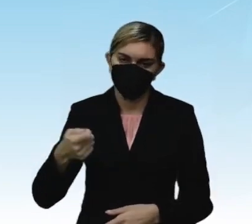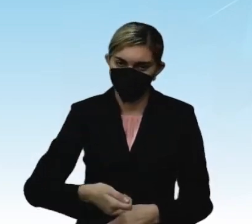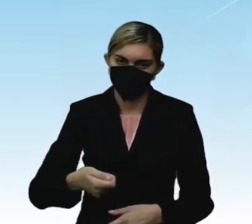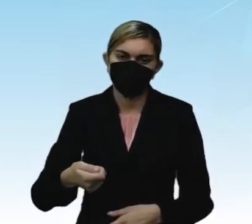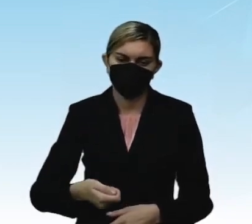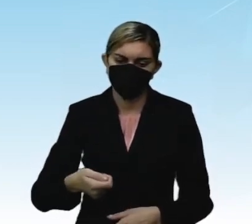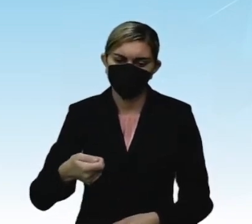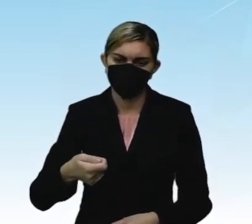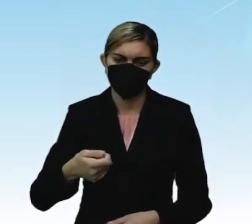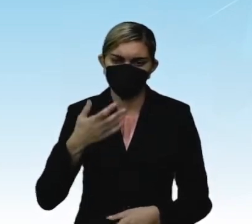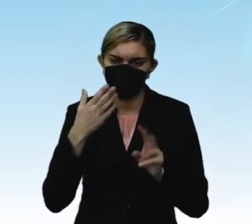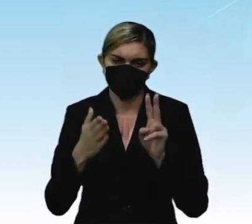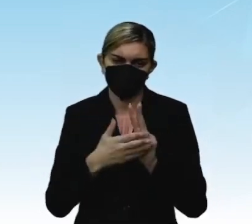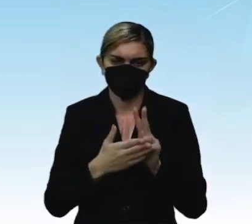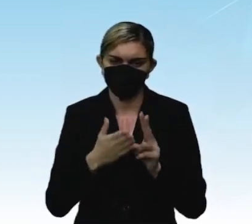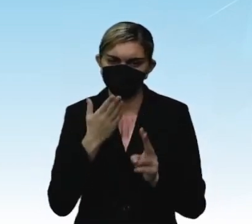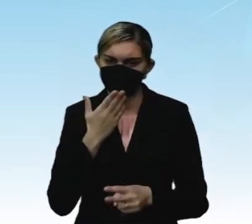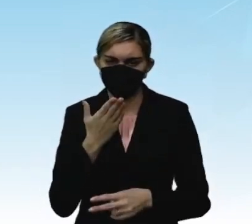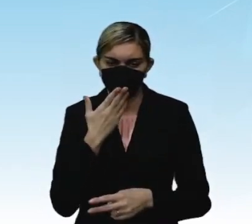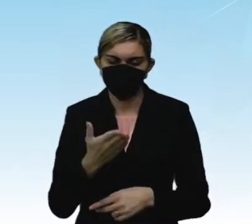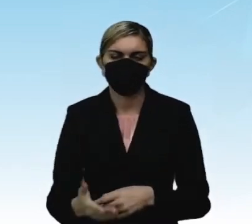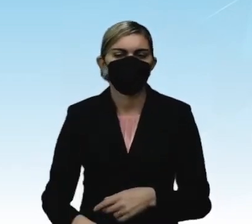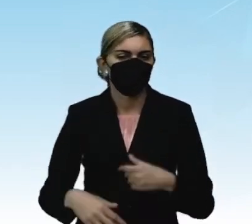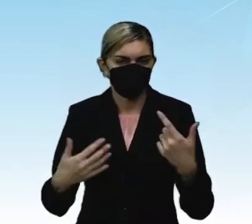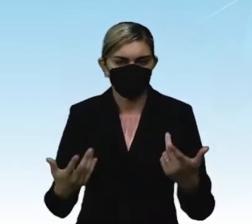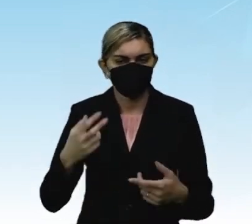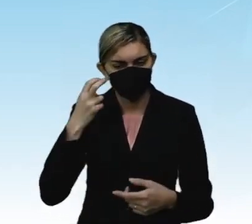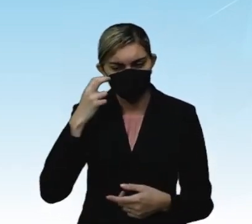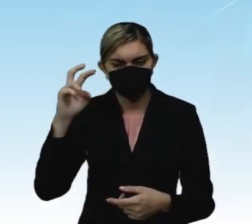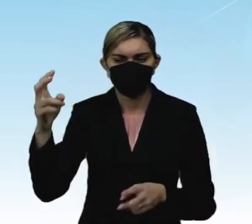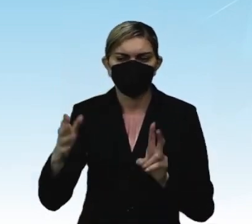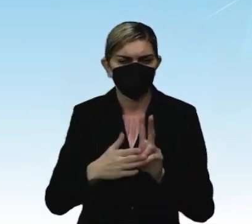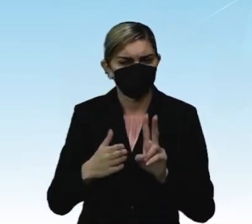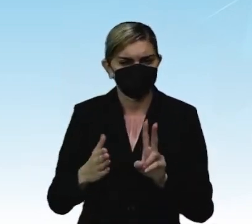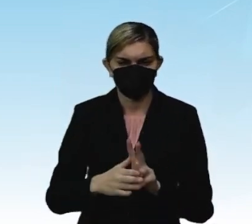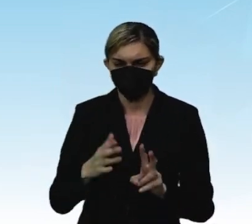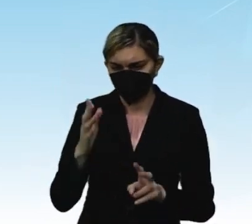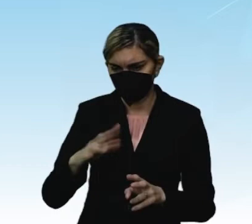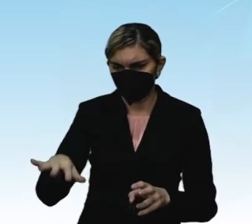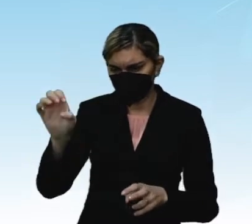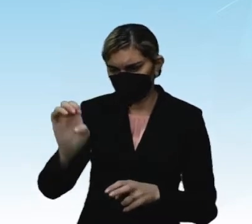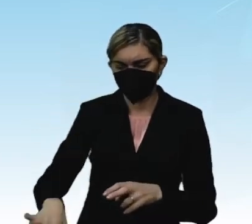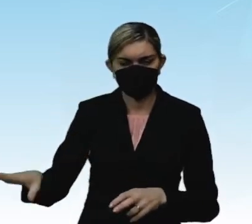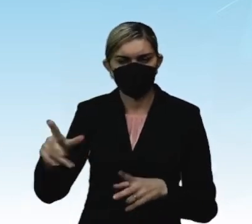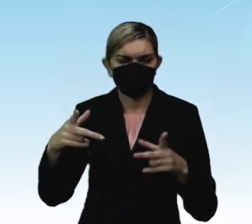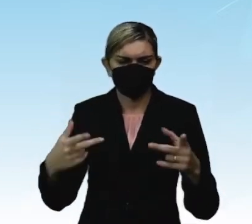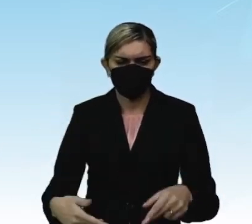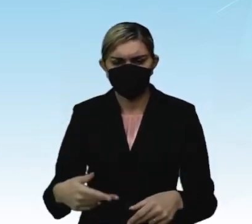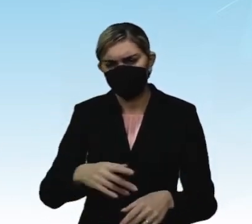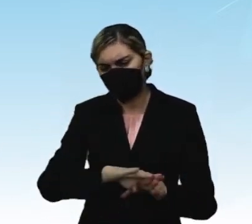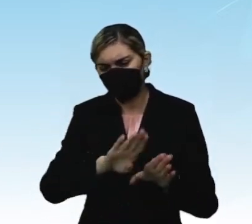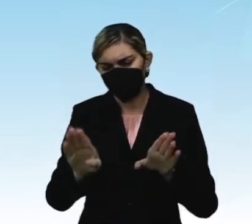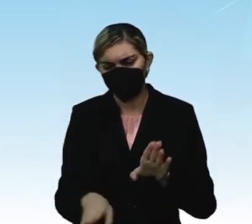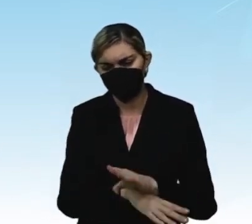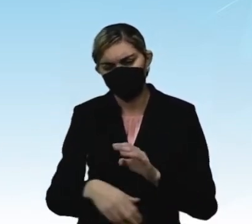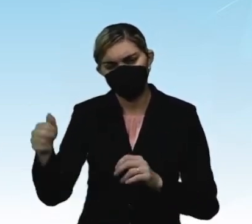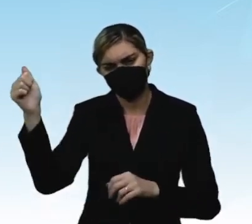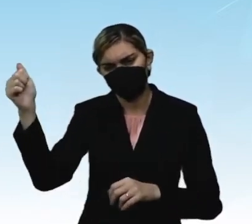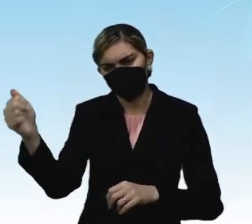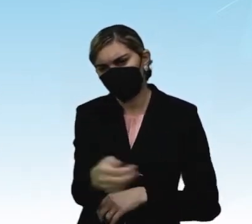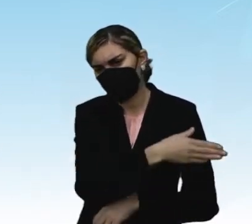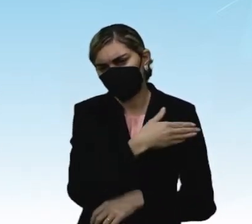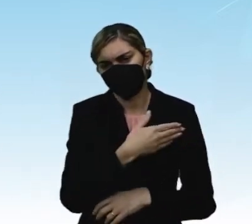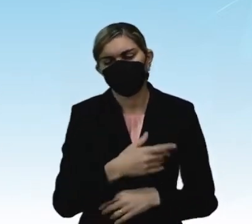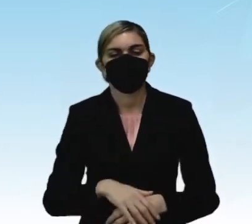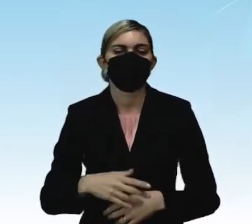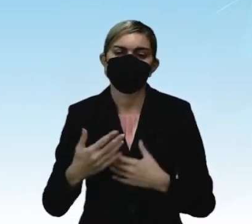subjugar os indígenas, tá certo? Então, a cultura indígena era considerada pelo europeu como sendo inferior,